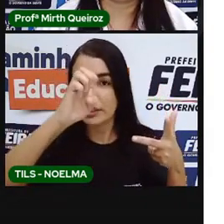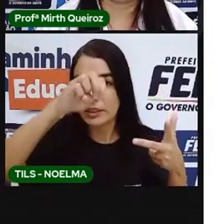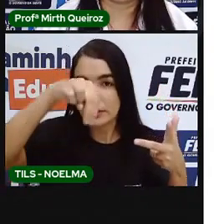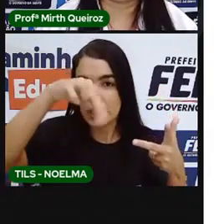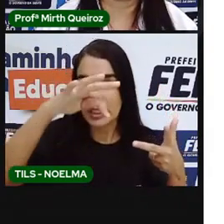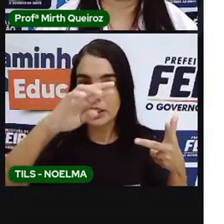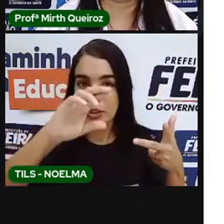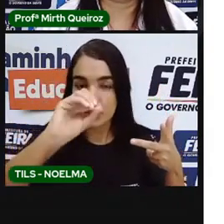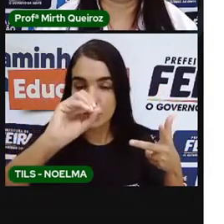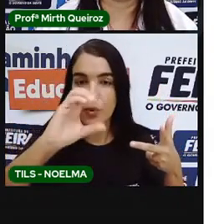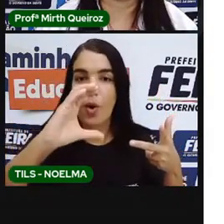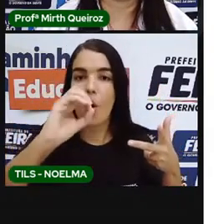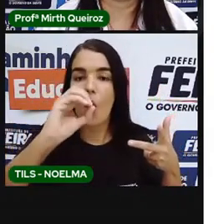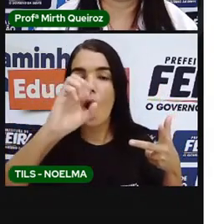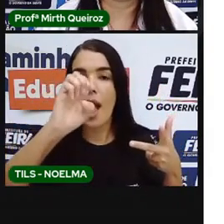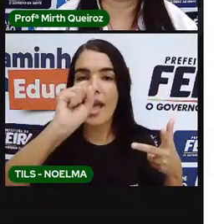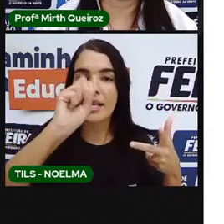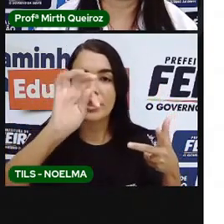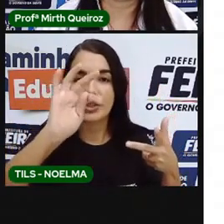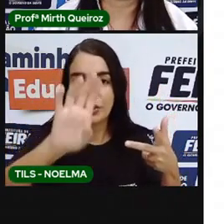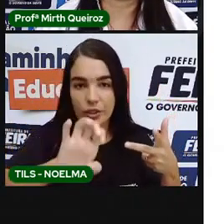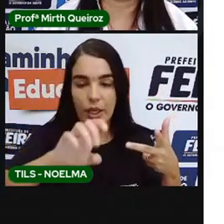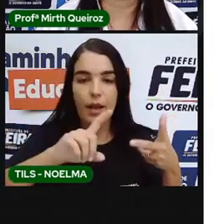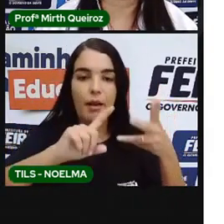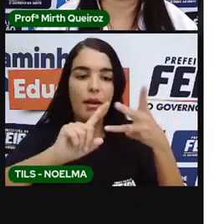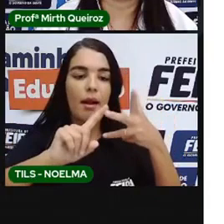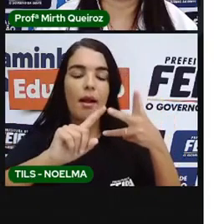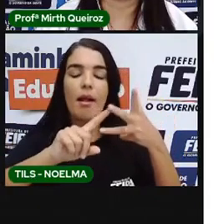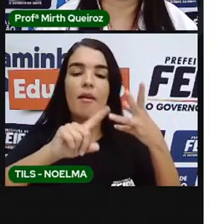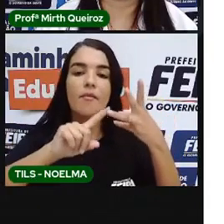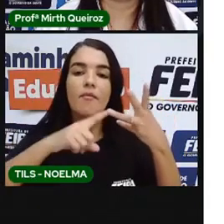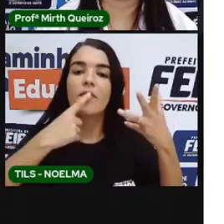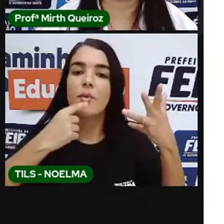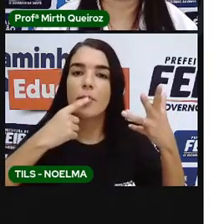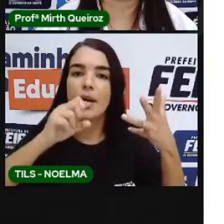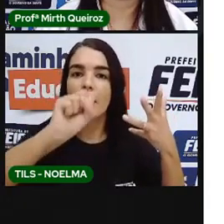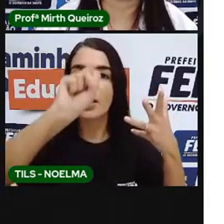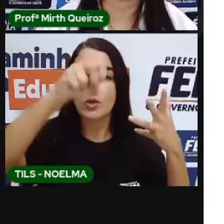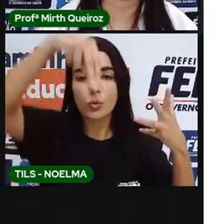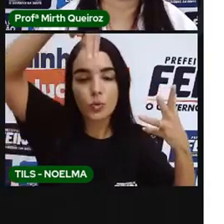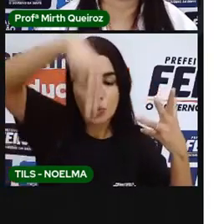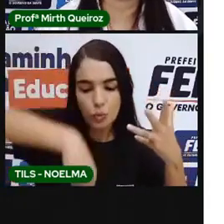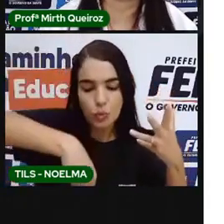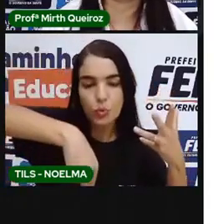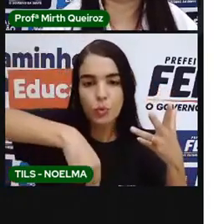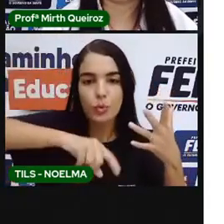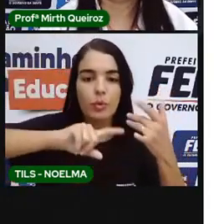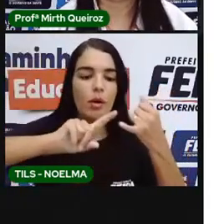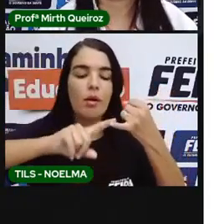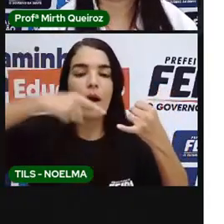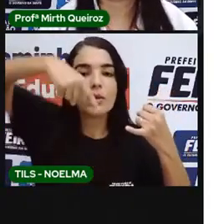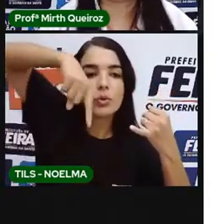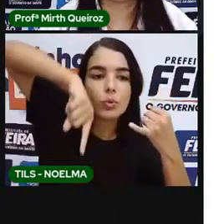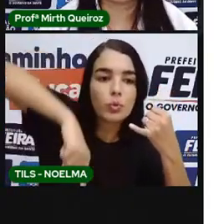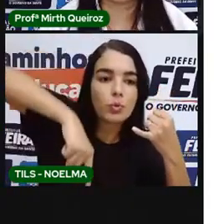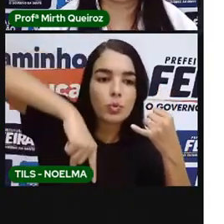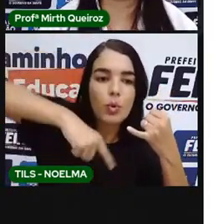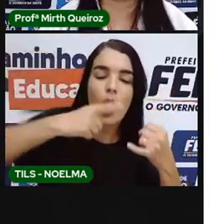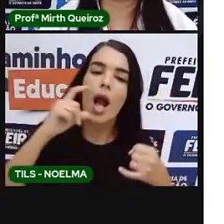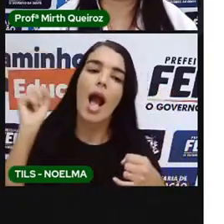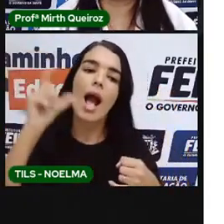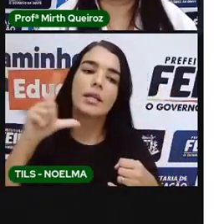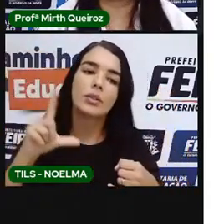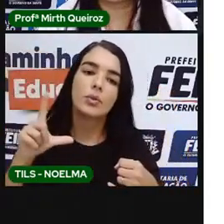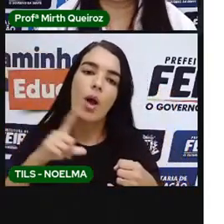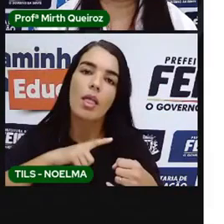Sudeste, a de vermelho, e logo abaixo, aí bem mais abaixo, nós temos a região sul. Então, o Brasil